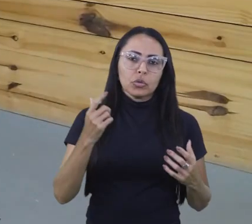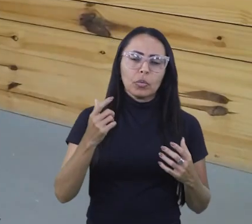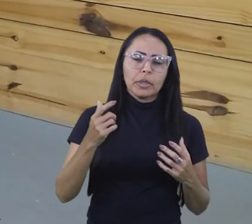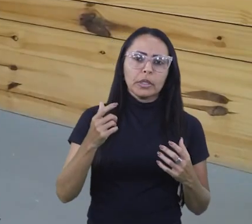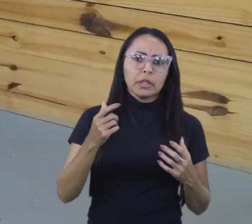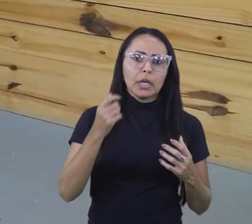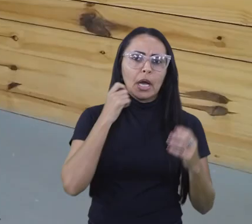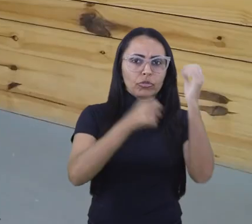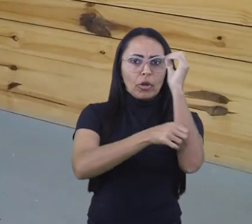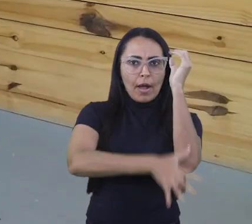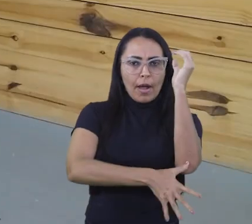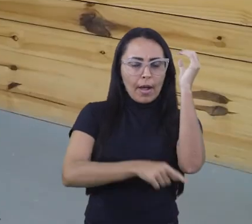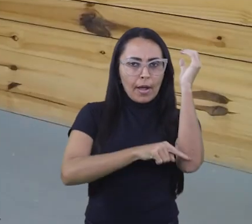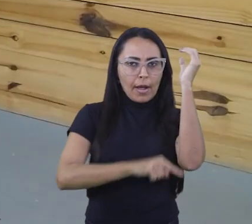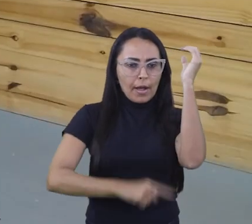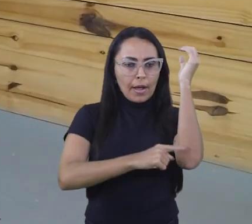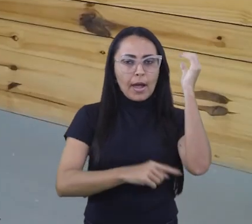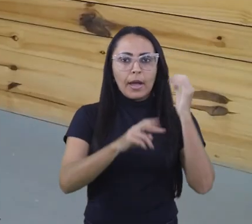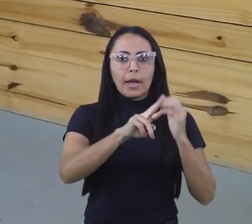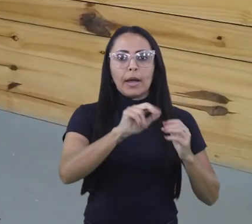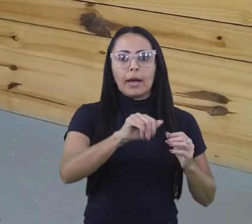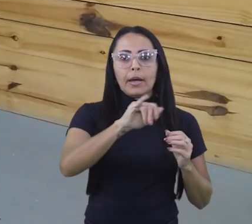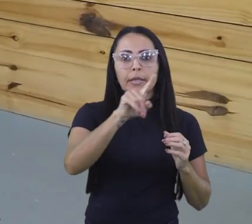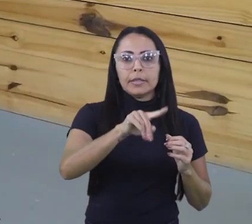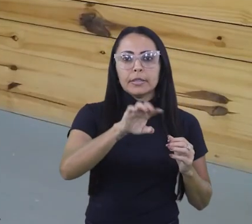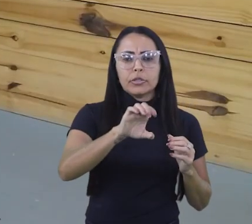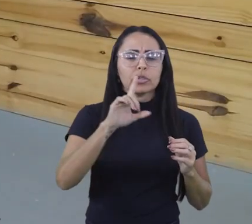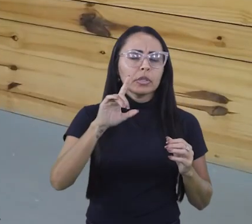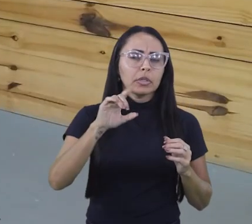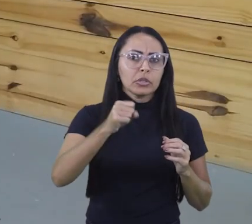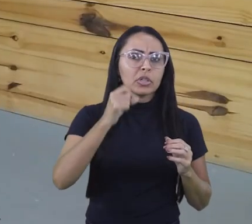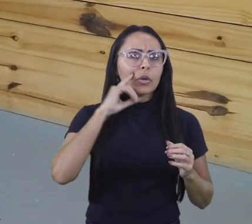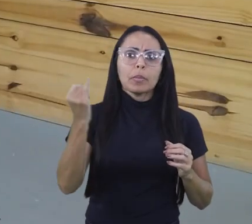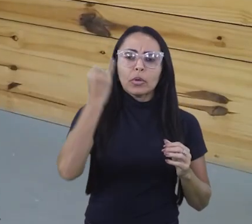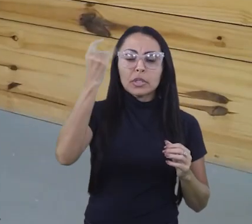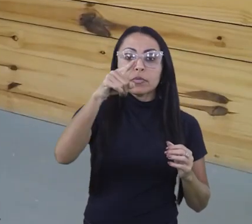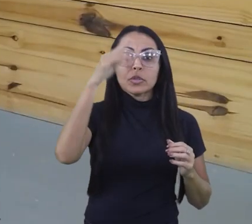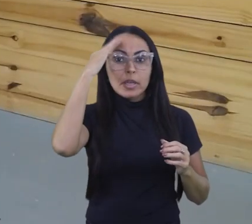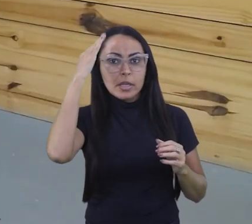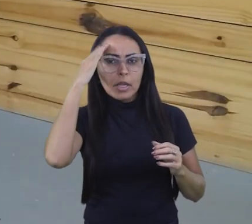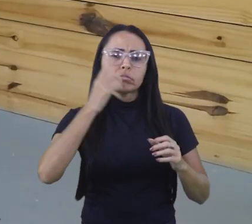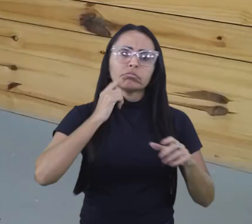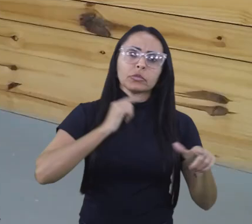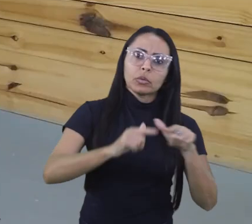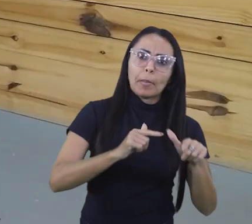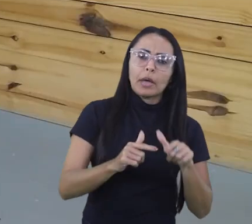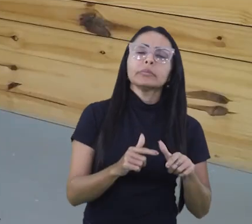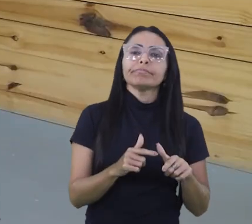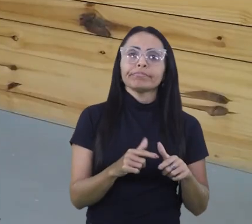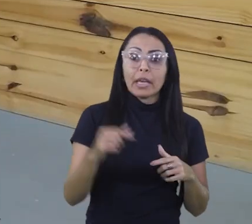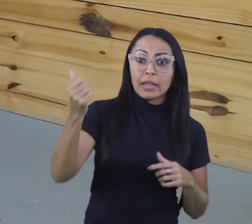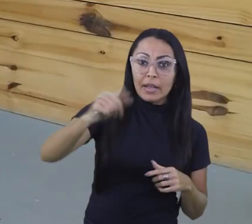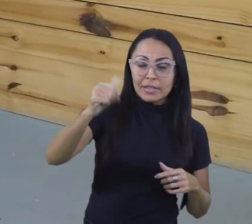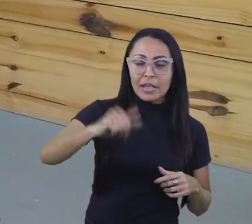Então tem todo esse movimento também, a importância de você entender, né, o seu trabalho, que ele também é analítico, né, de